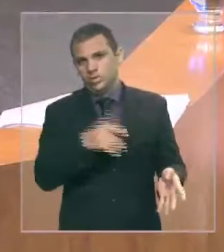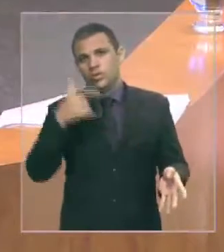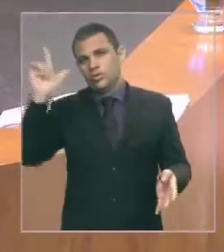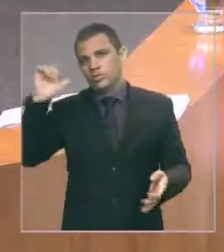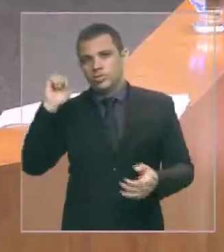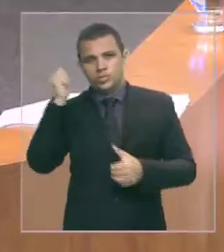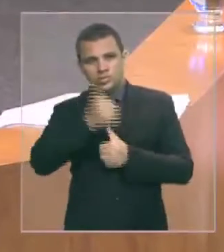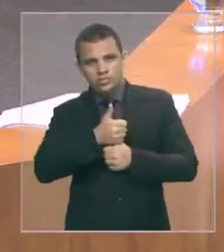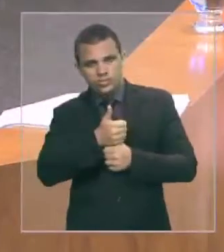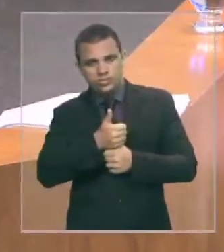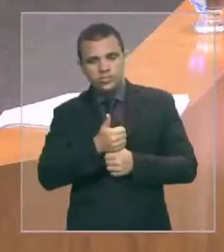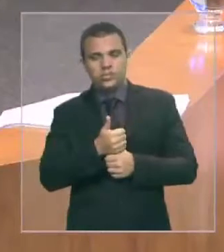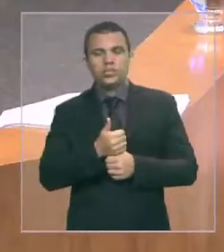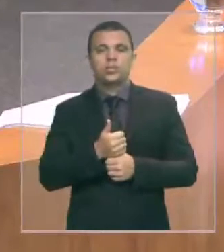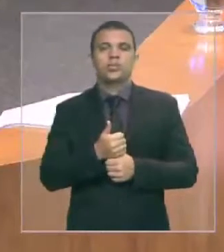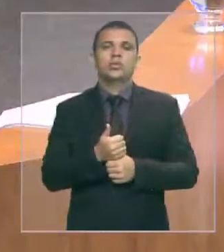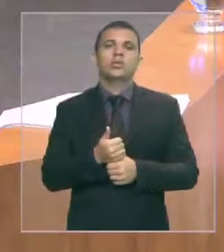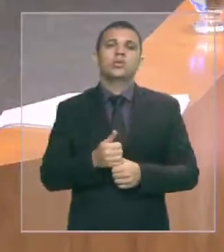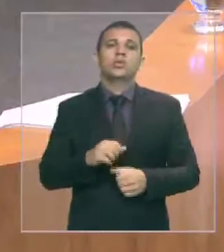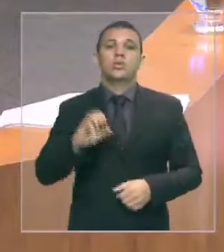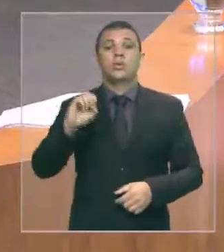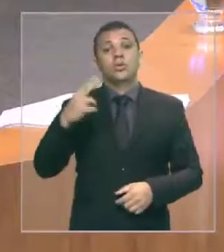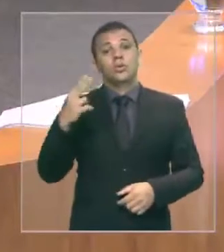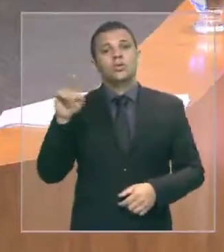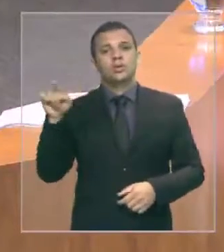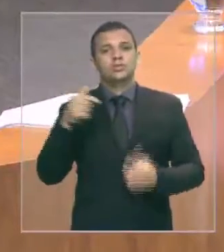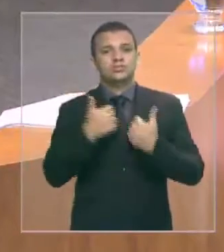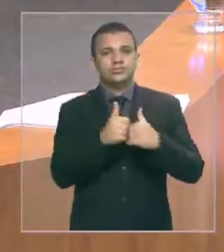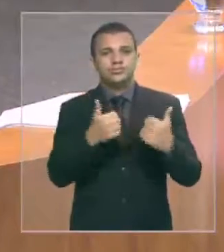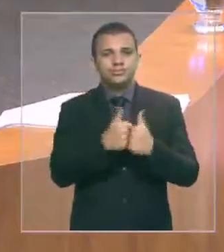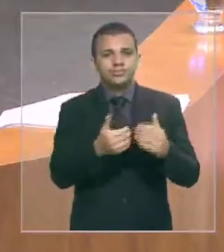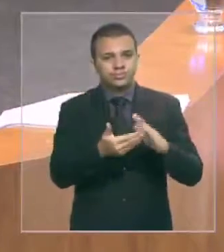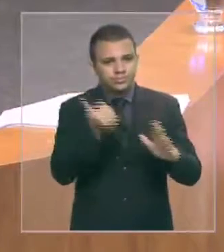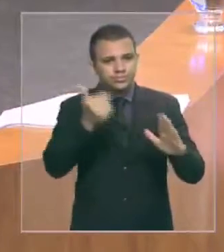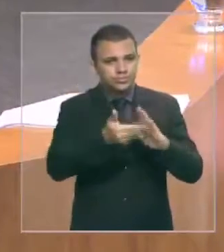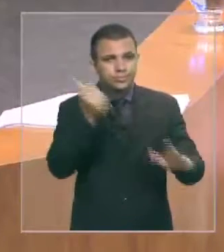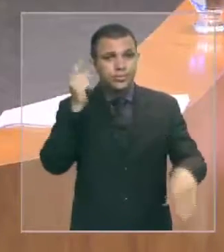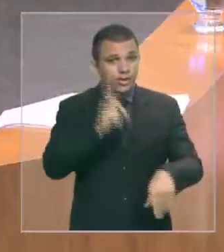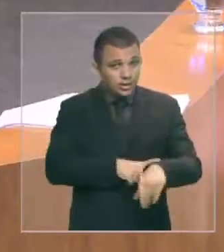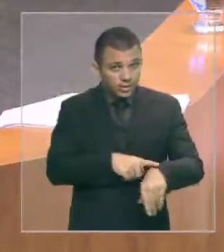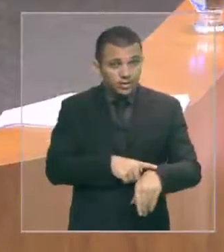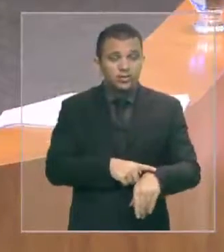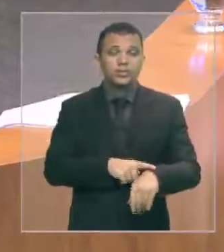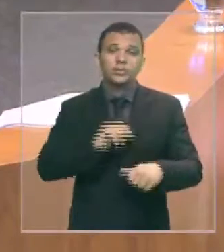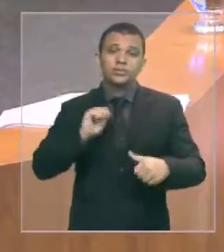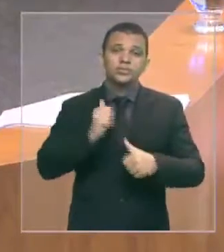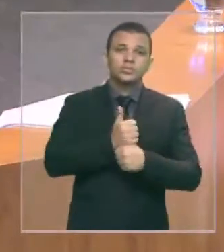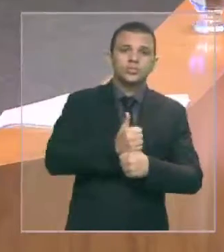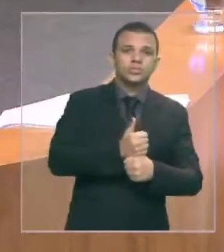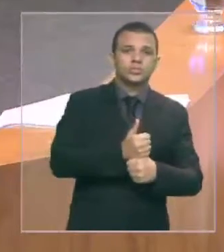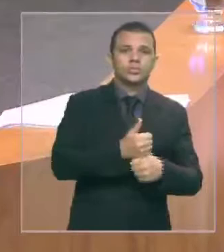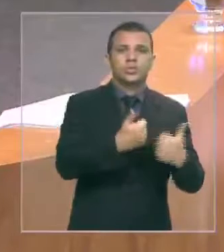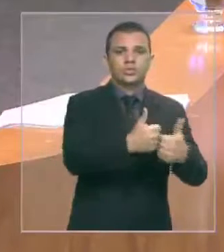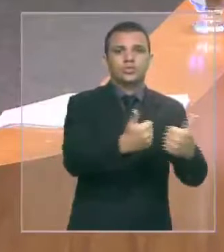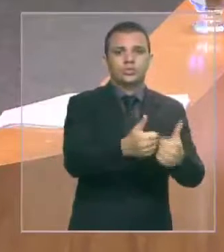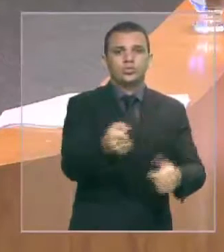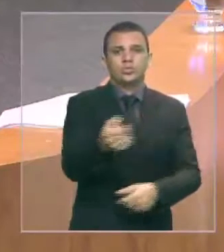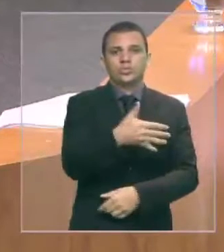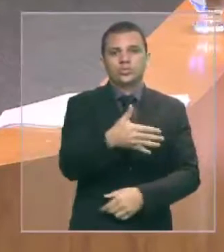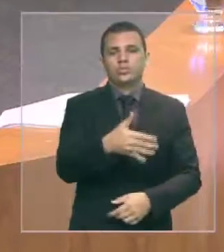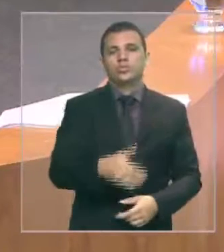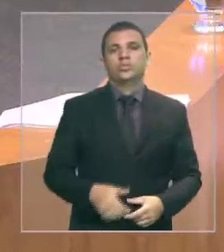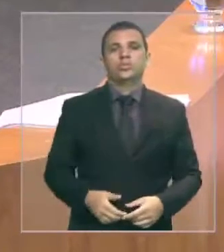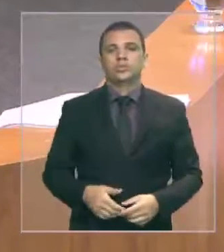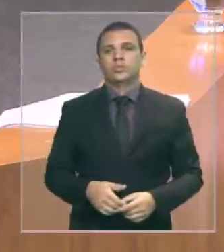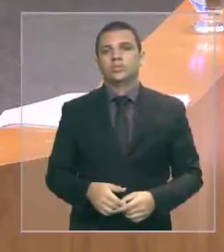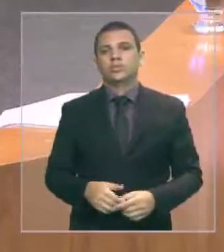com condições de ônibus novos, ou ela retira imediatamente esse percentual que bate com o que precisa